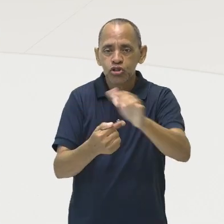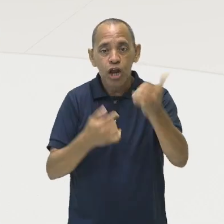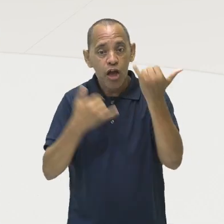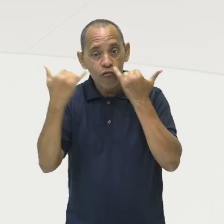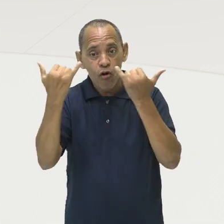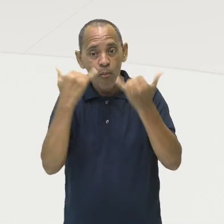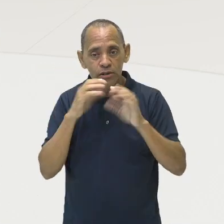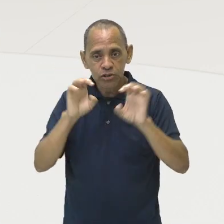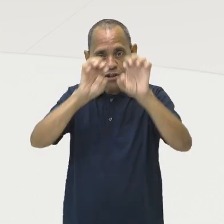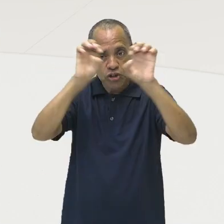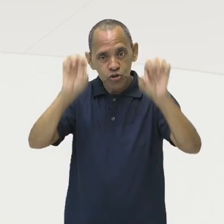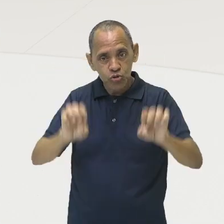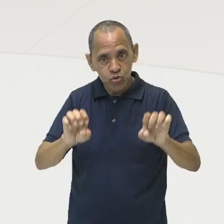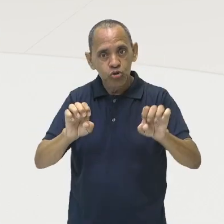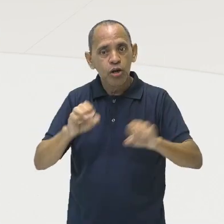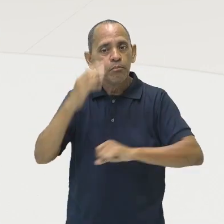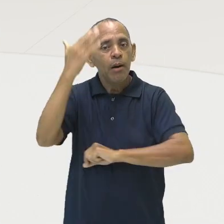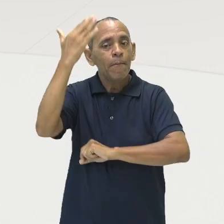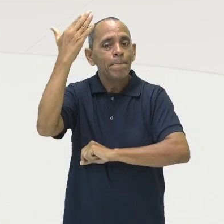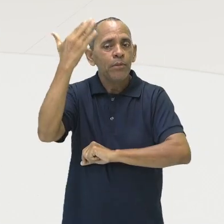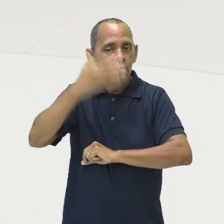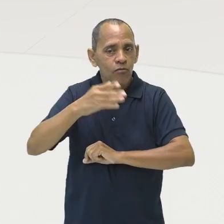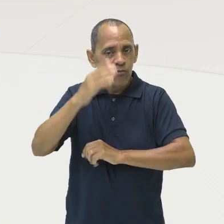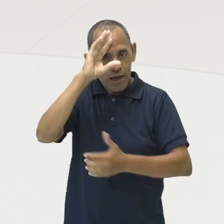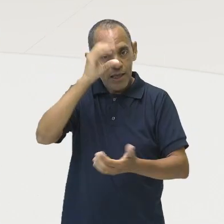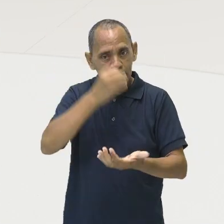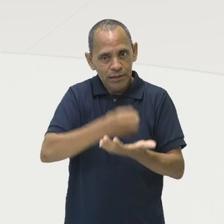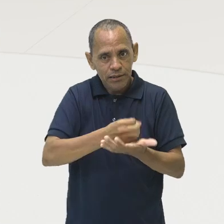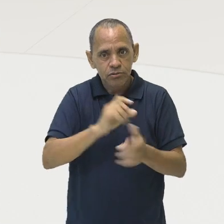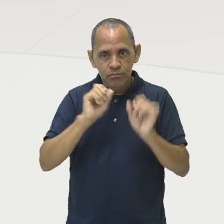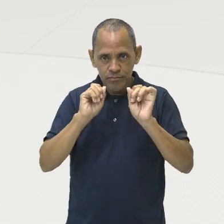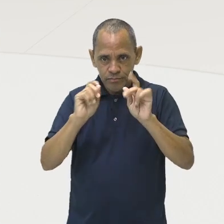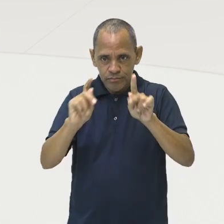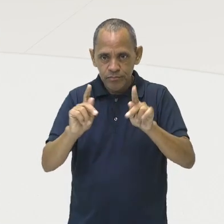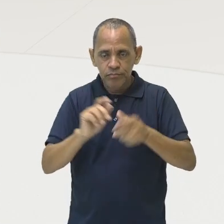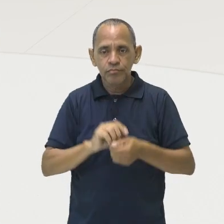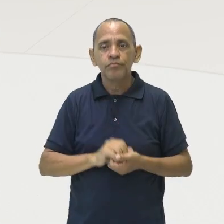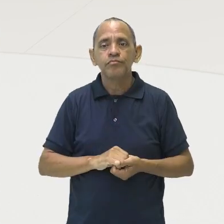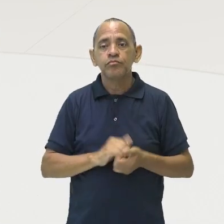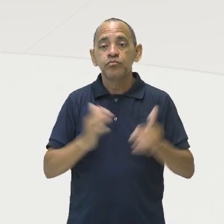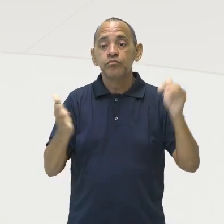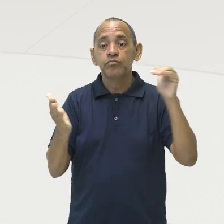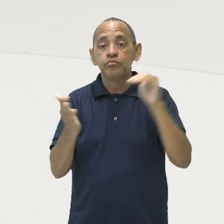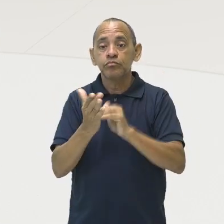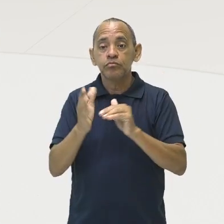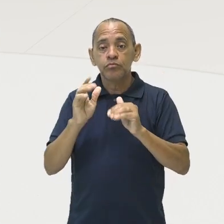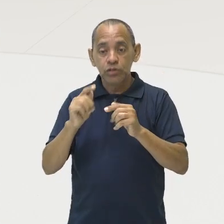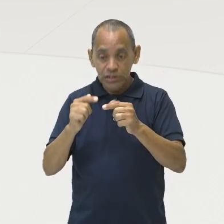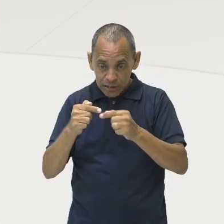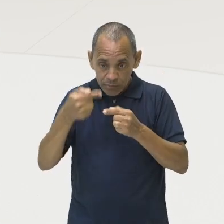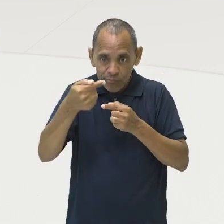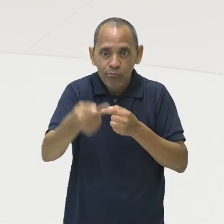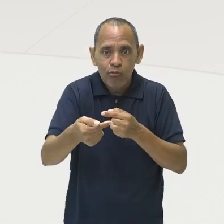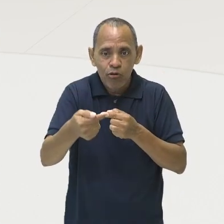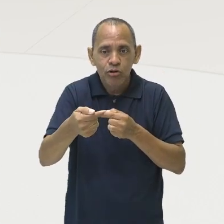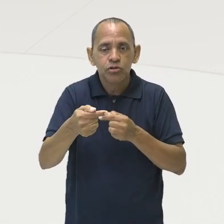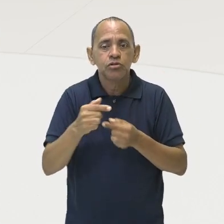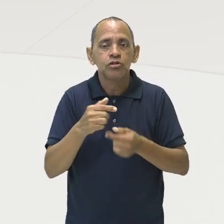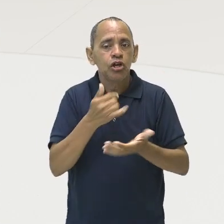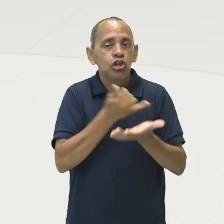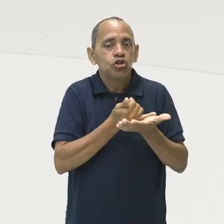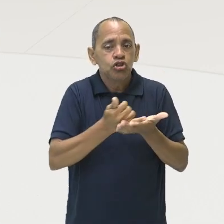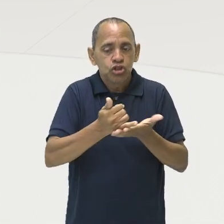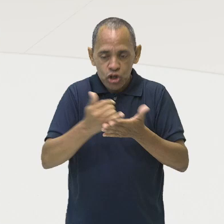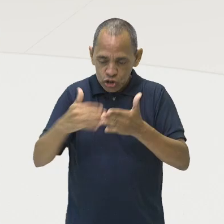para confirmar ali a minha tese, ok? E por último, depois da introdução e do desenvolvimento, nós